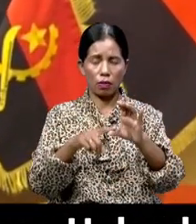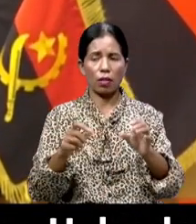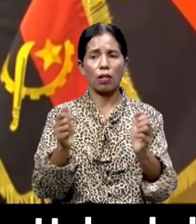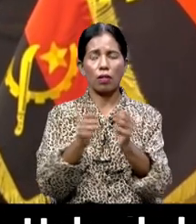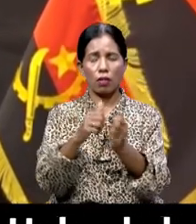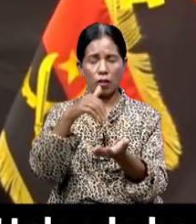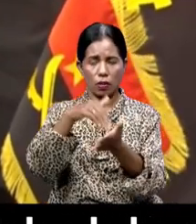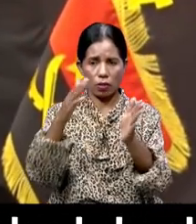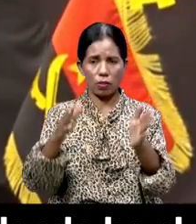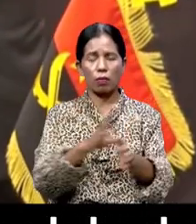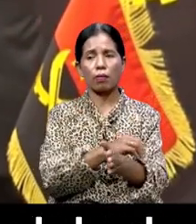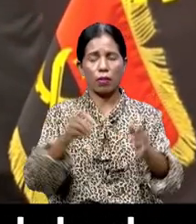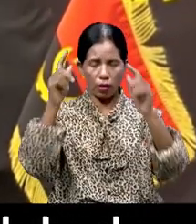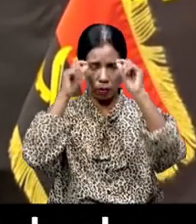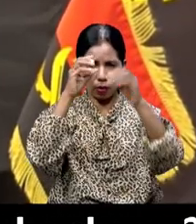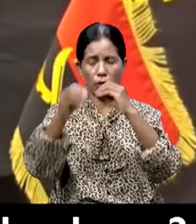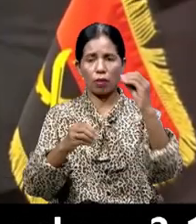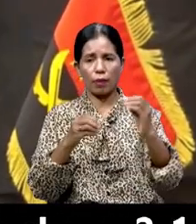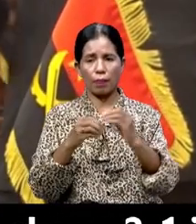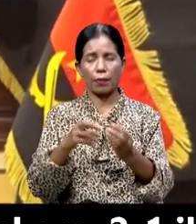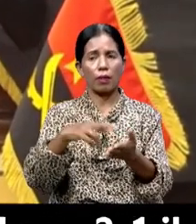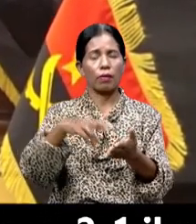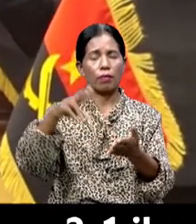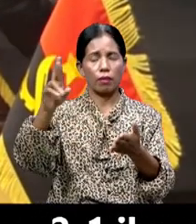Diplomática Timor-Leste, Nien, nomos Conabá, isenção visto, ba